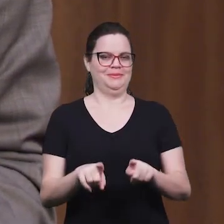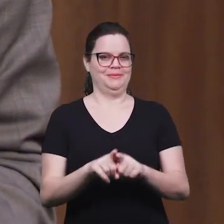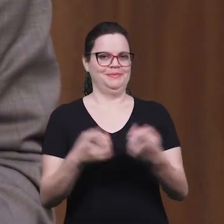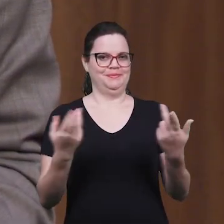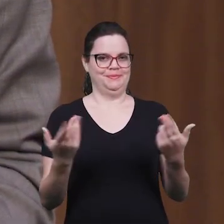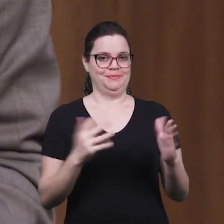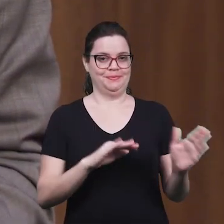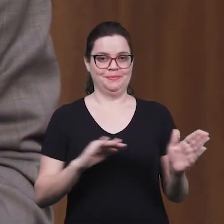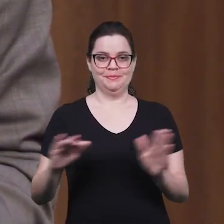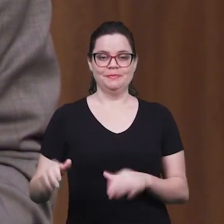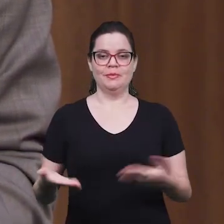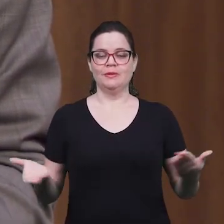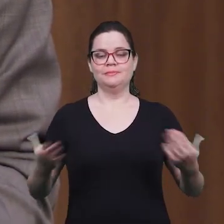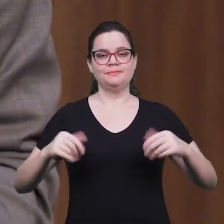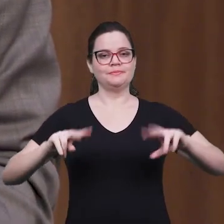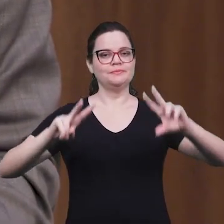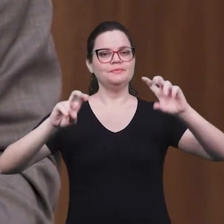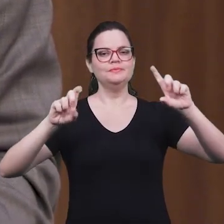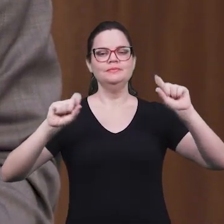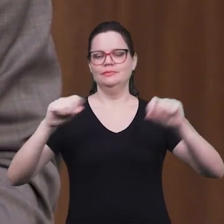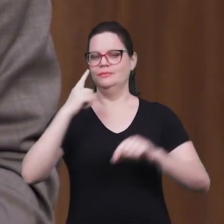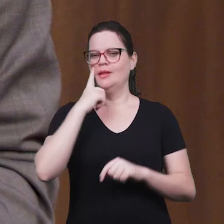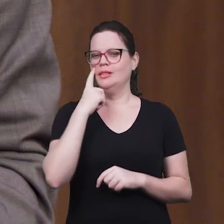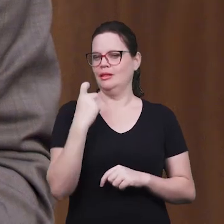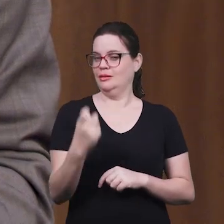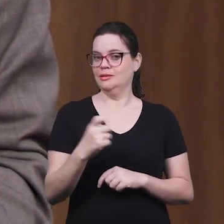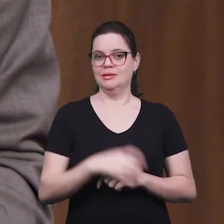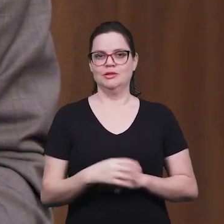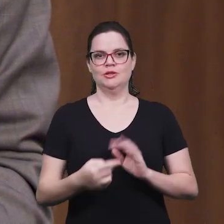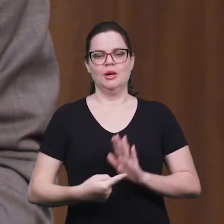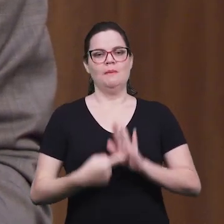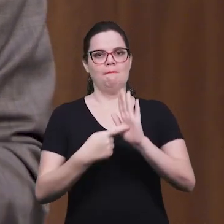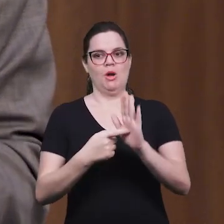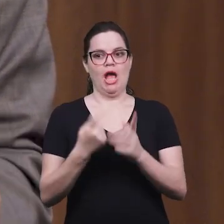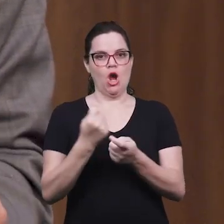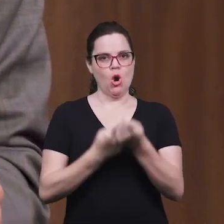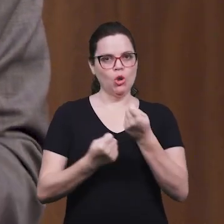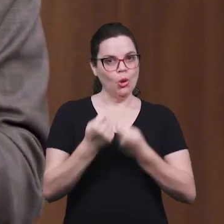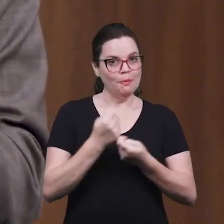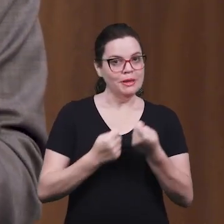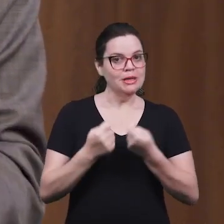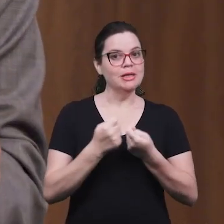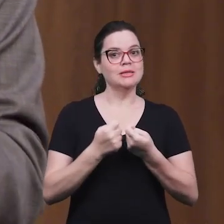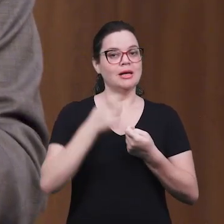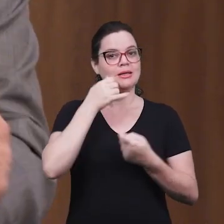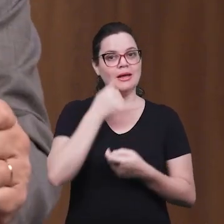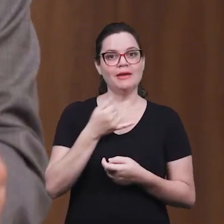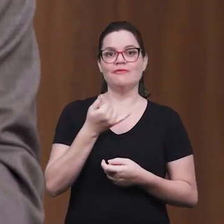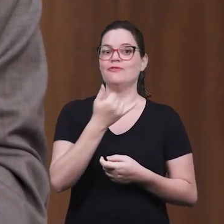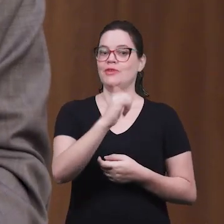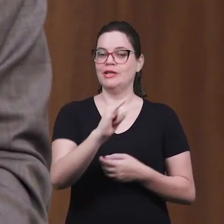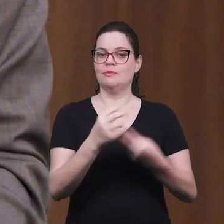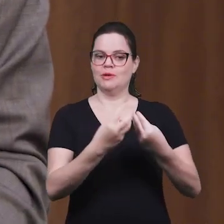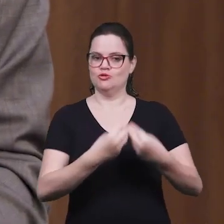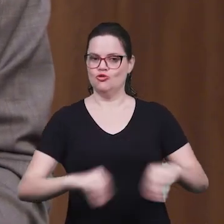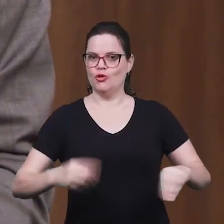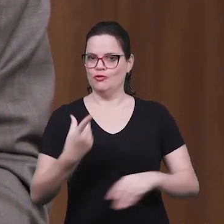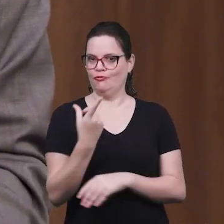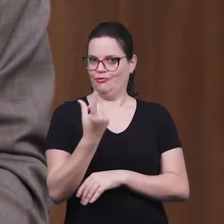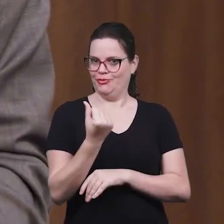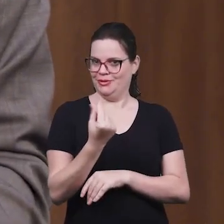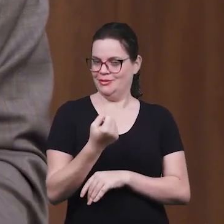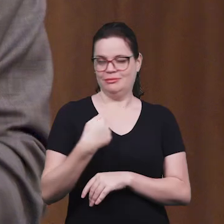hoje, o nosso tema hoje é um tema muito interessante. Economize e fuja das armadilhas financeiras. Não